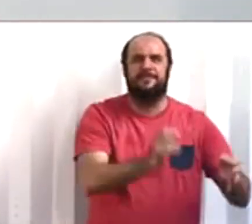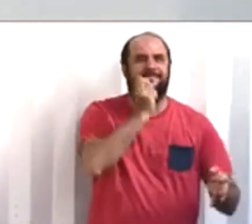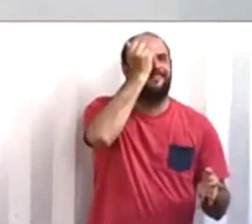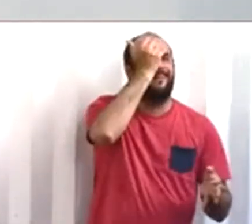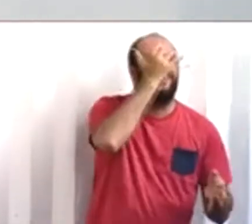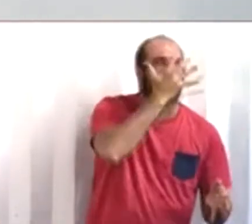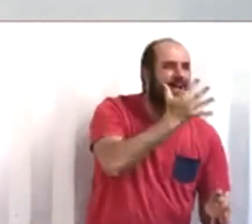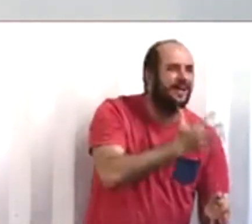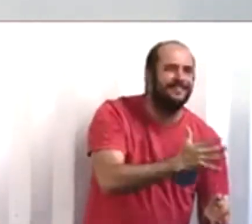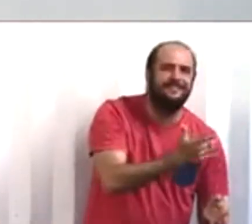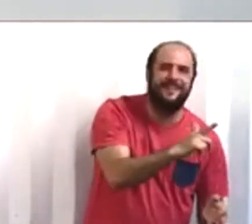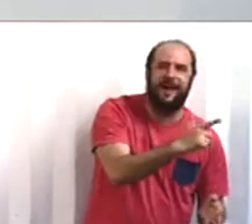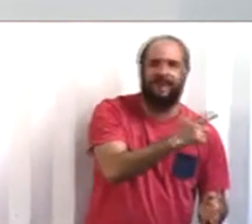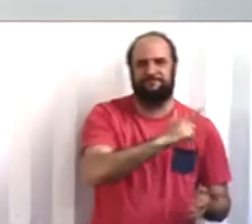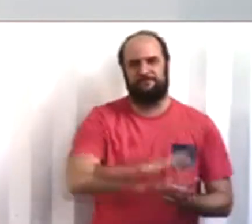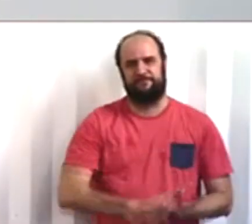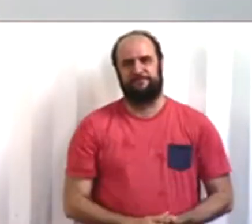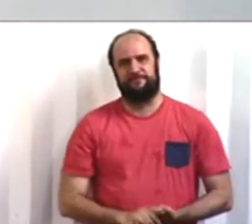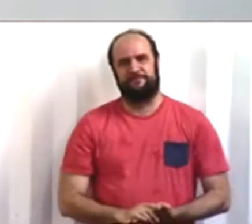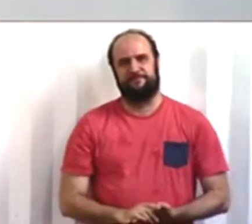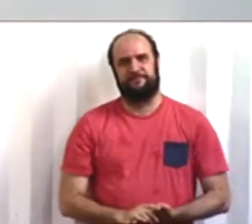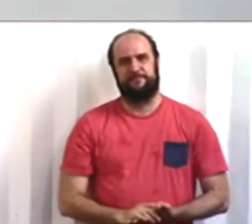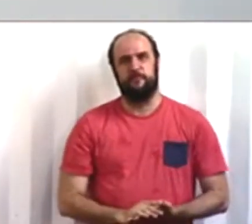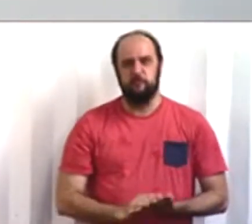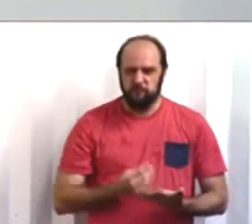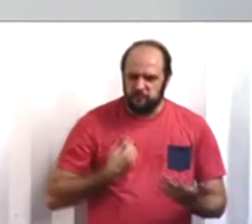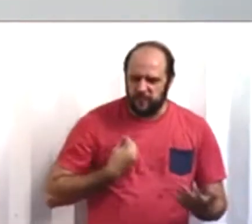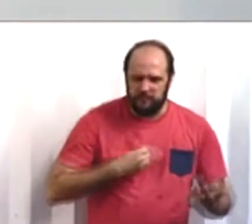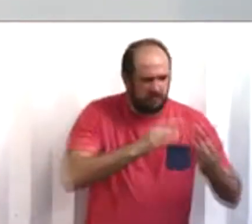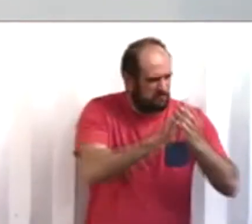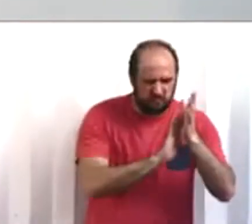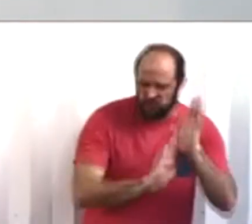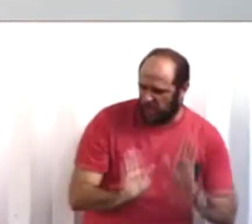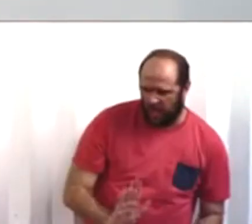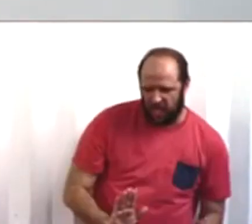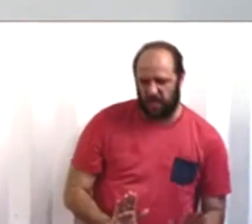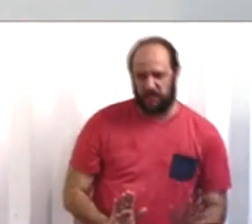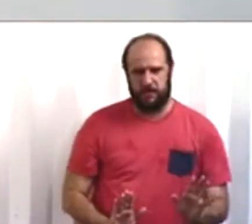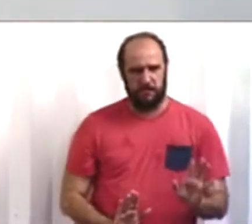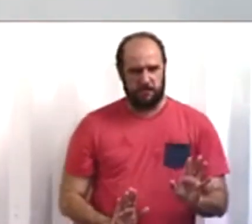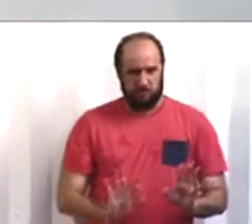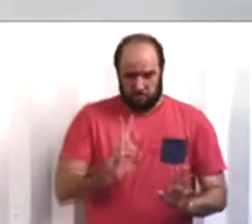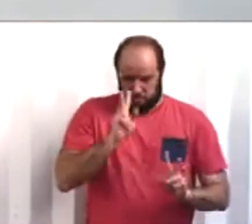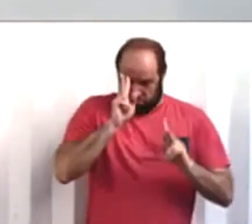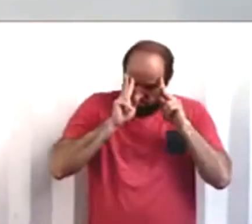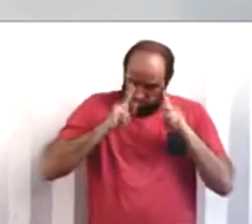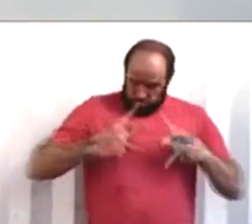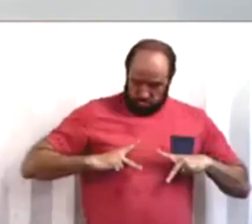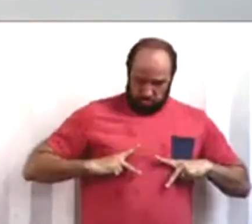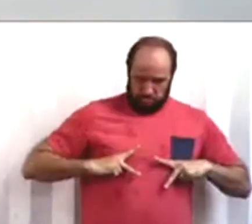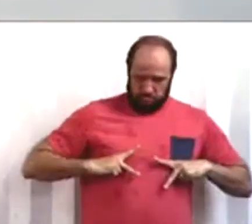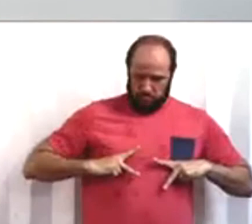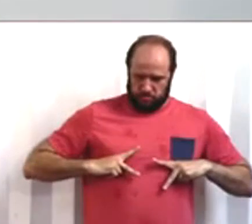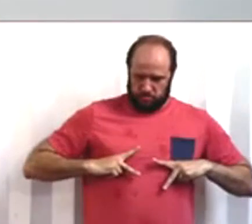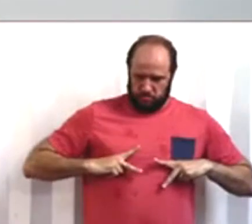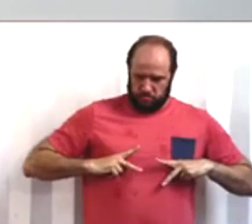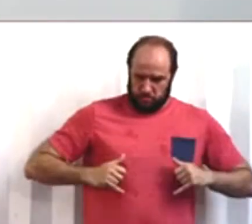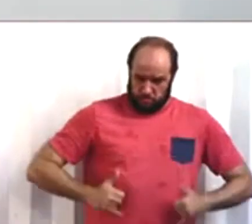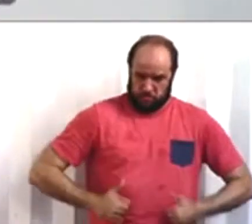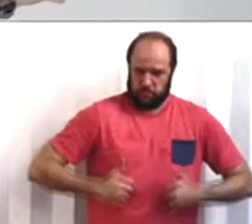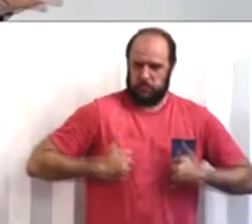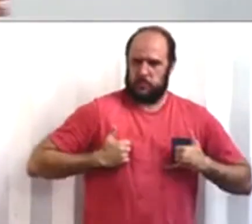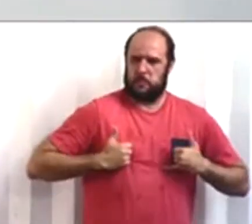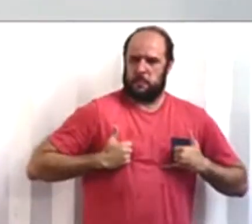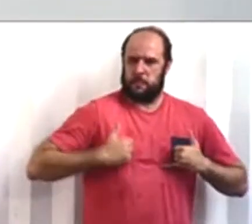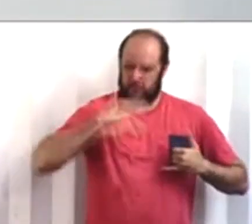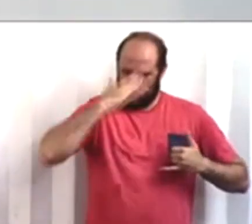Jesus Cristo. Se você vive sem adorar, se você vive para o seu prazer, se você vive para ser